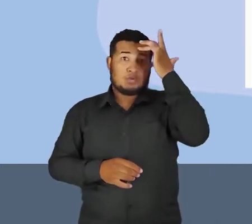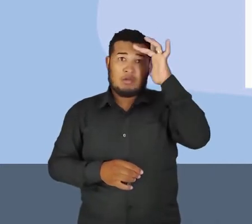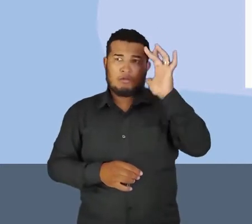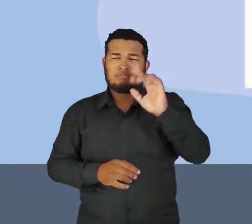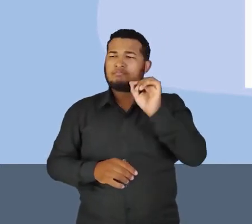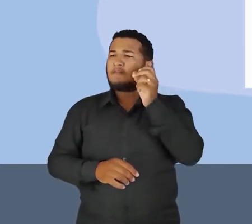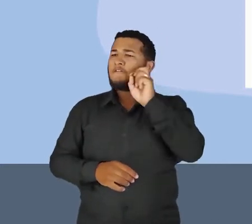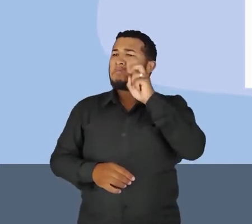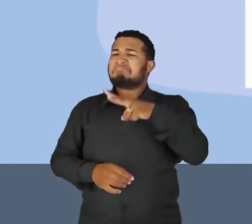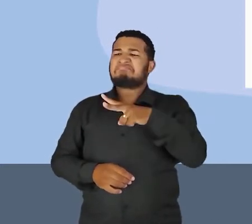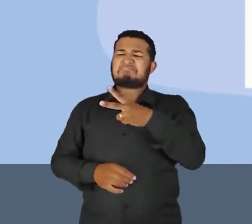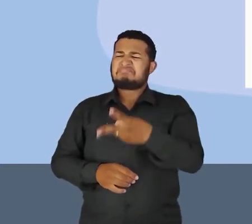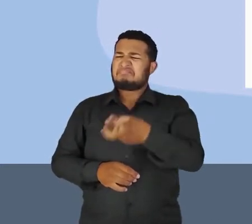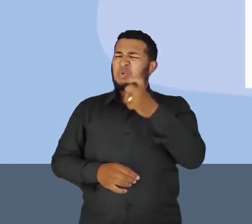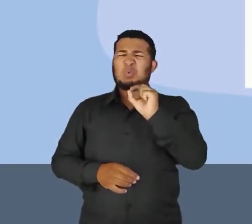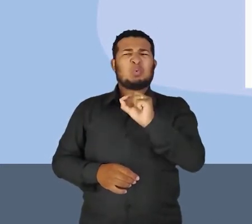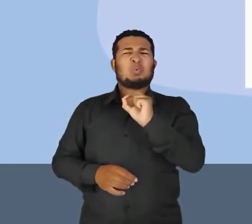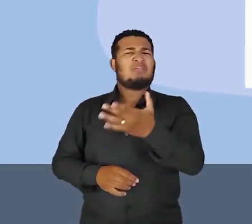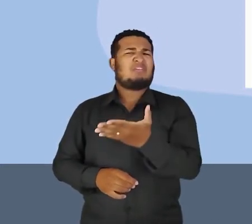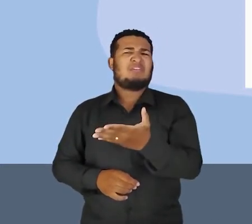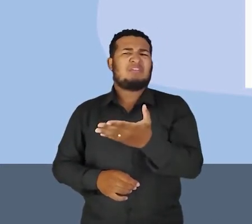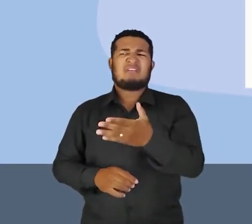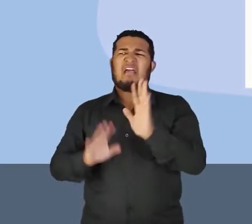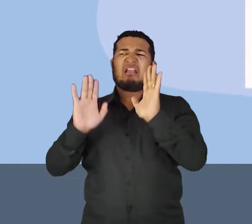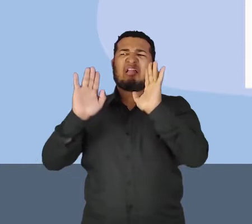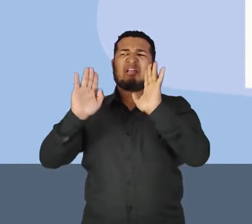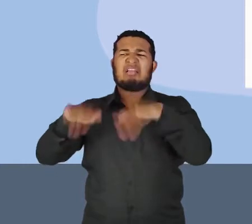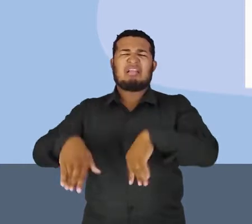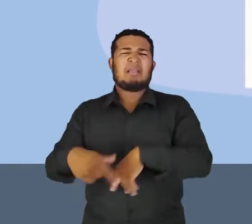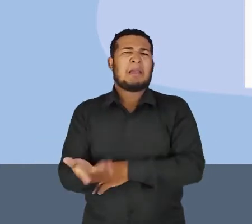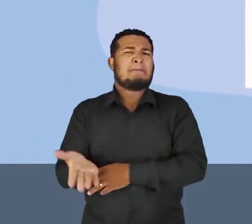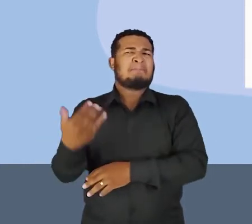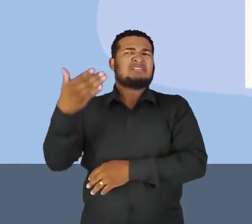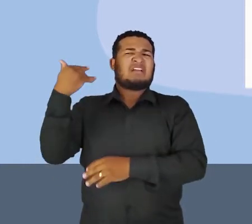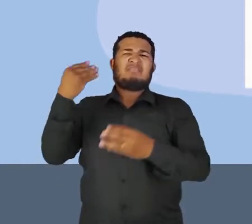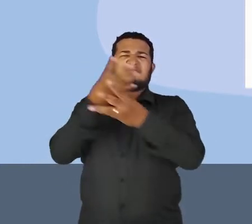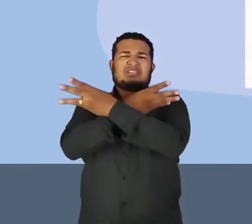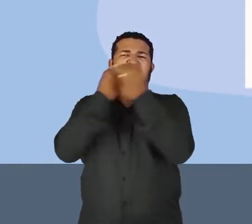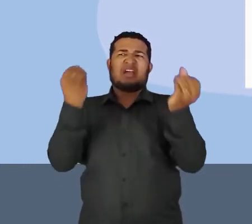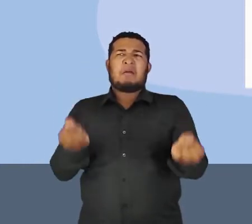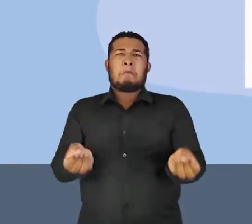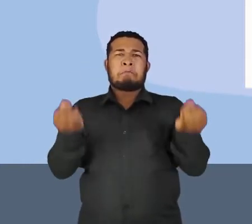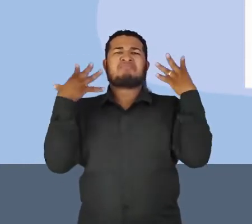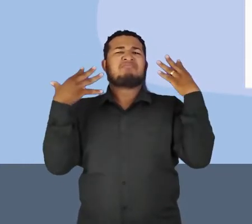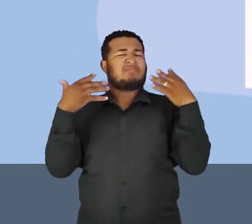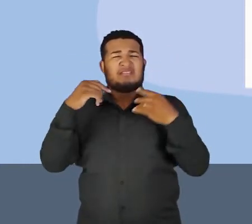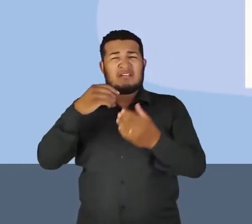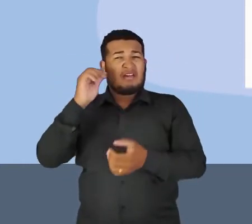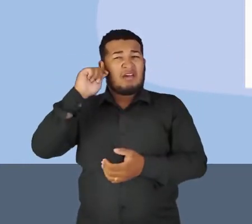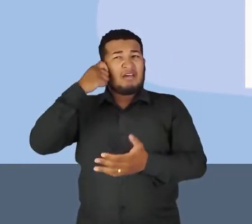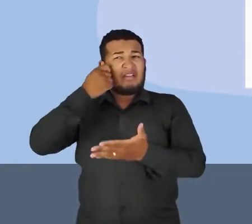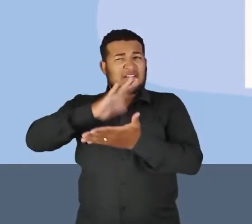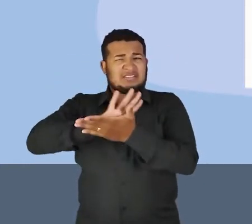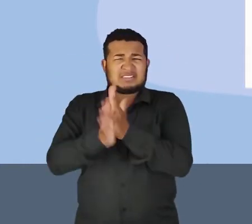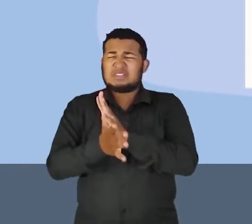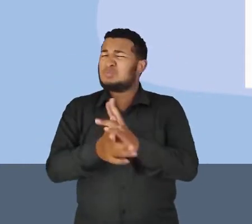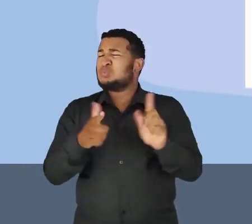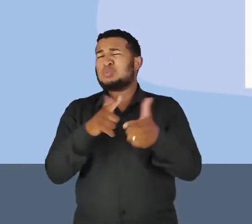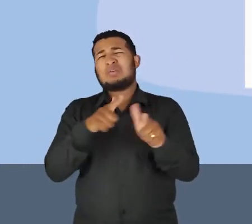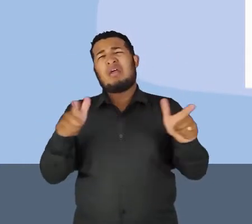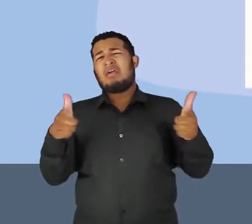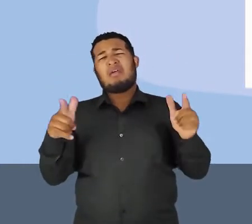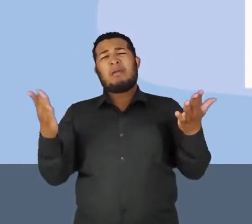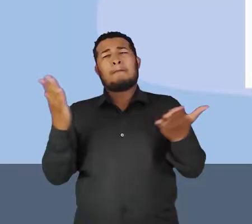para dizer, o que é isso? Vamos deixar isso no passado, vamos esquecer isso, racismo não existe mais. Então,